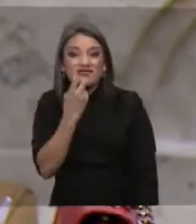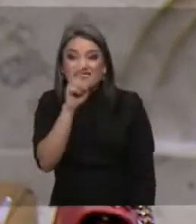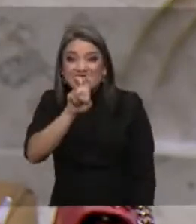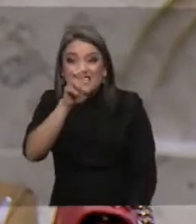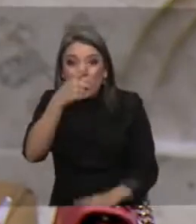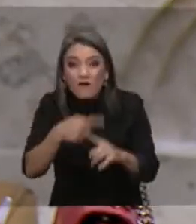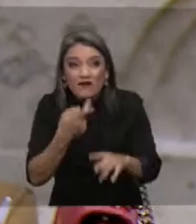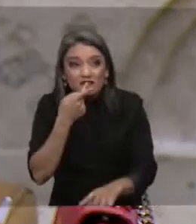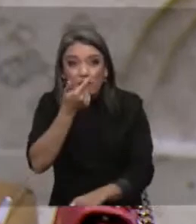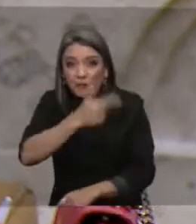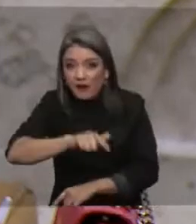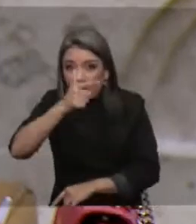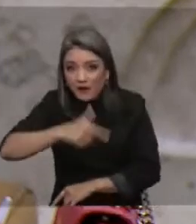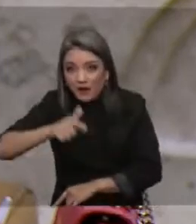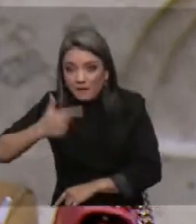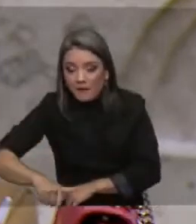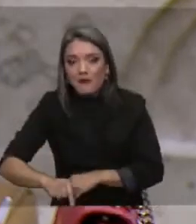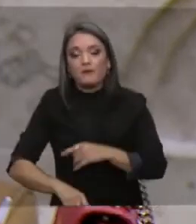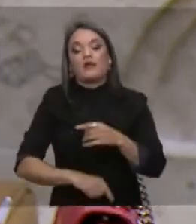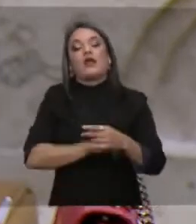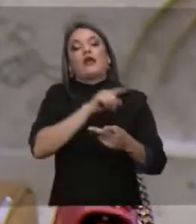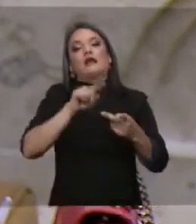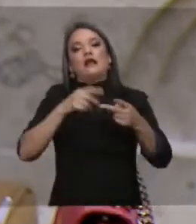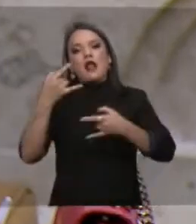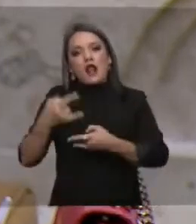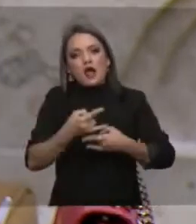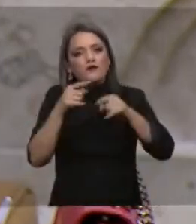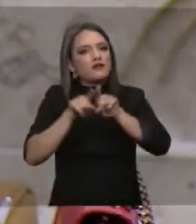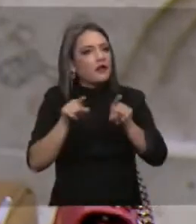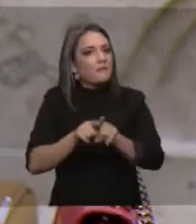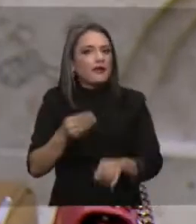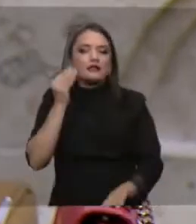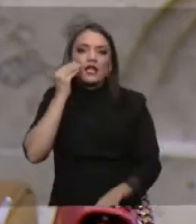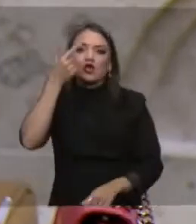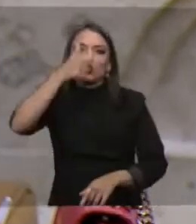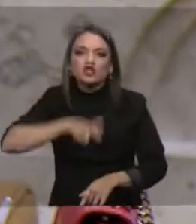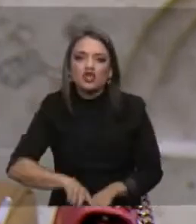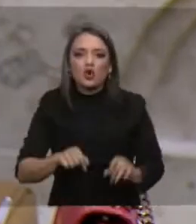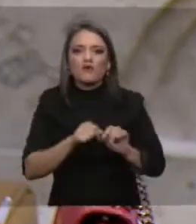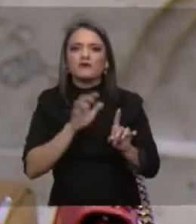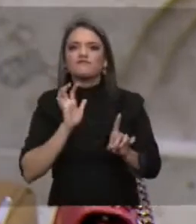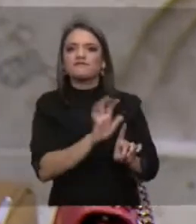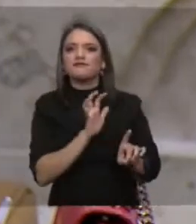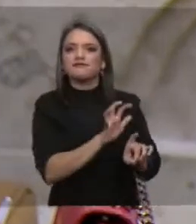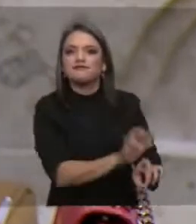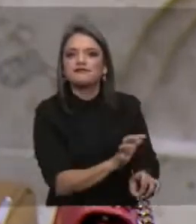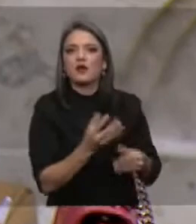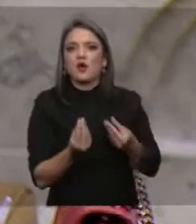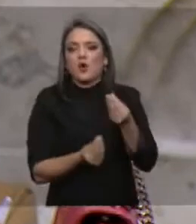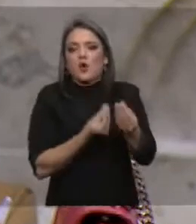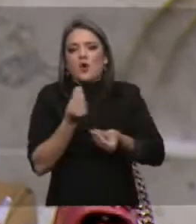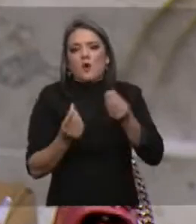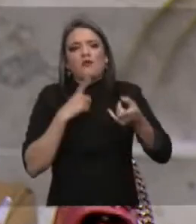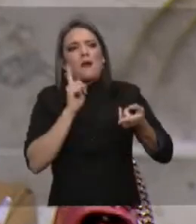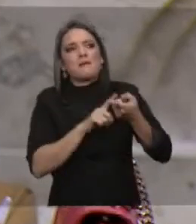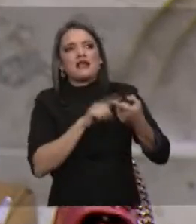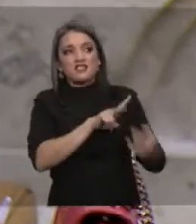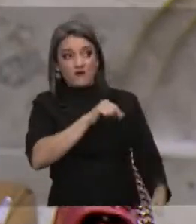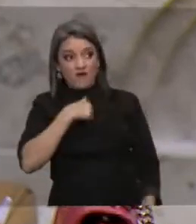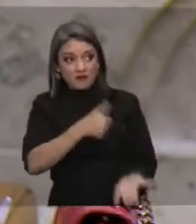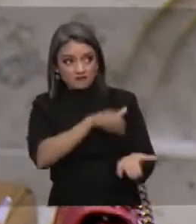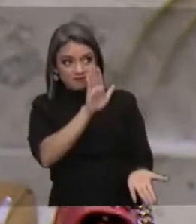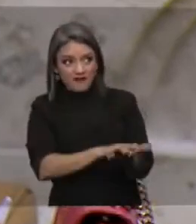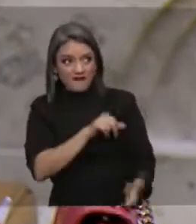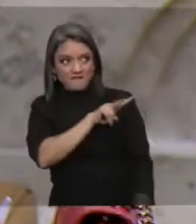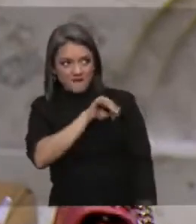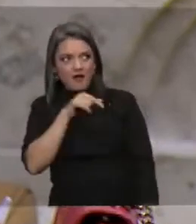ministro. Nesta segunda live, também houve nova tentativa de constrangimento feita por meio de uma ameaça com contornos de vingança.